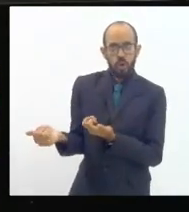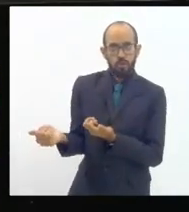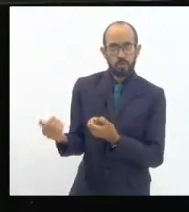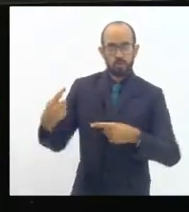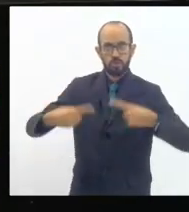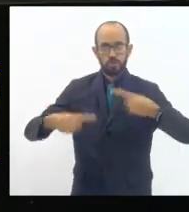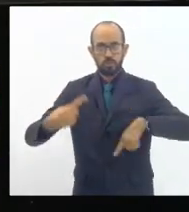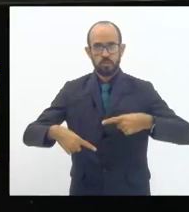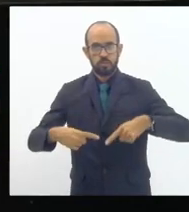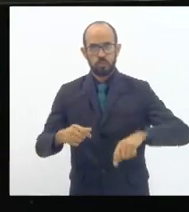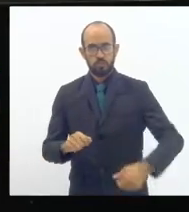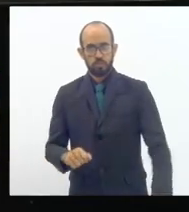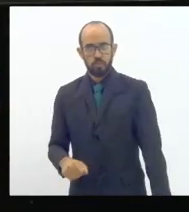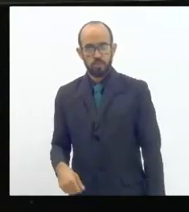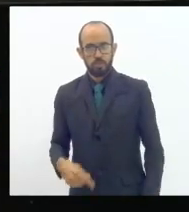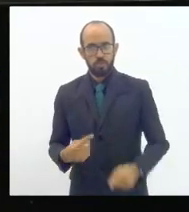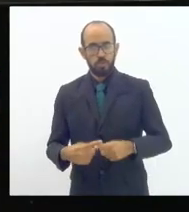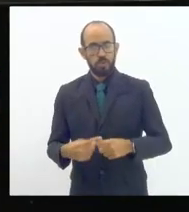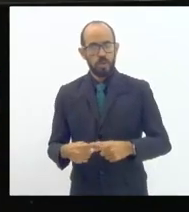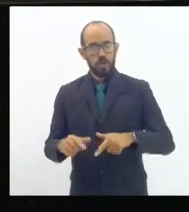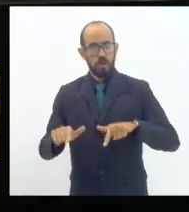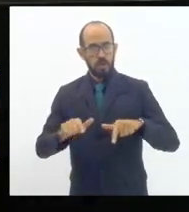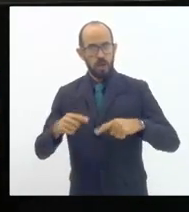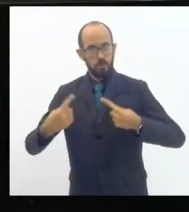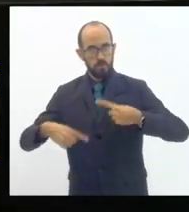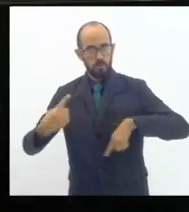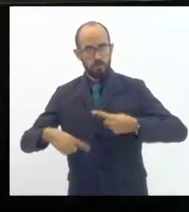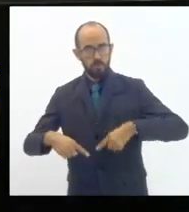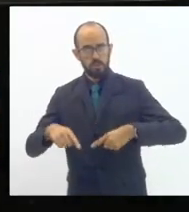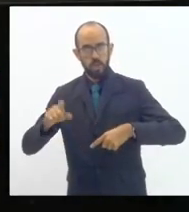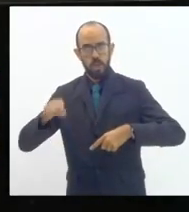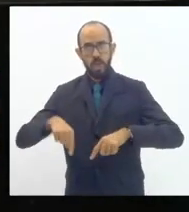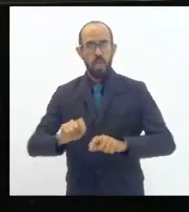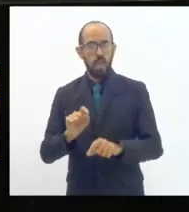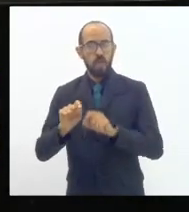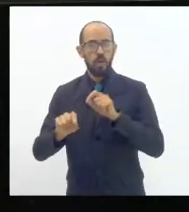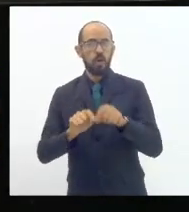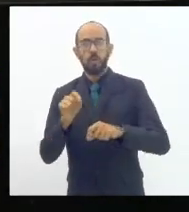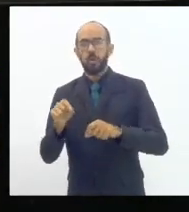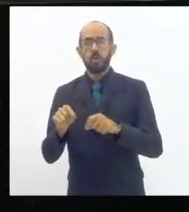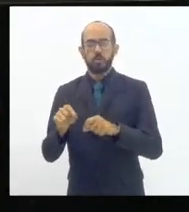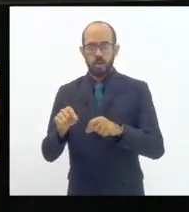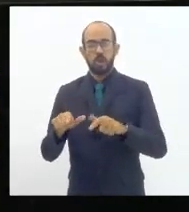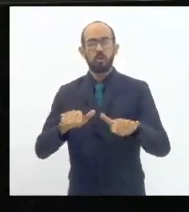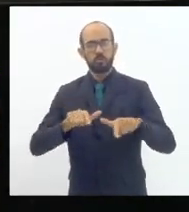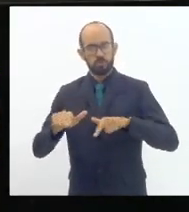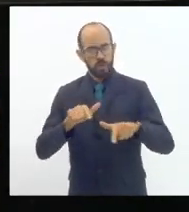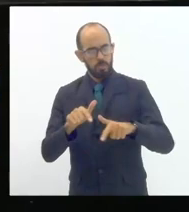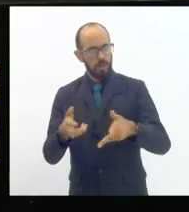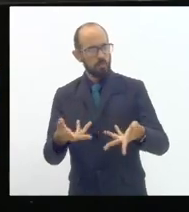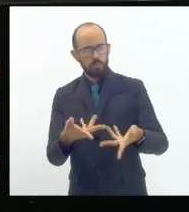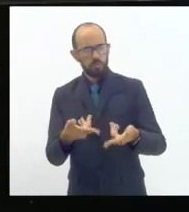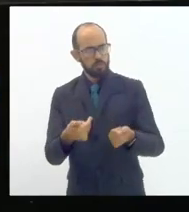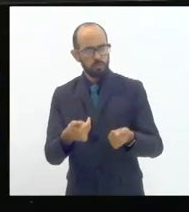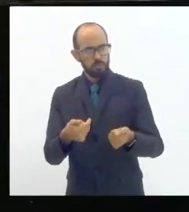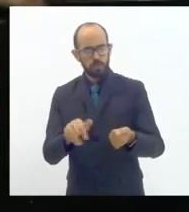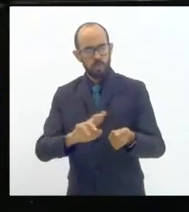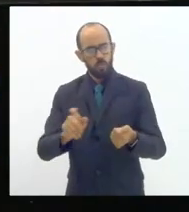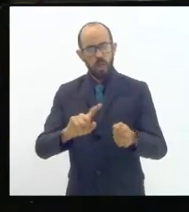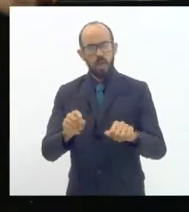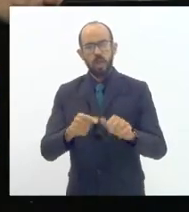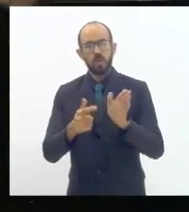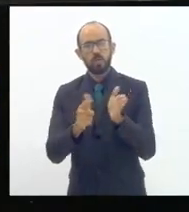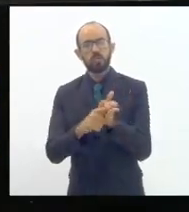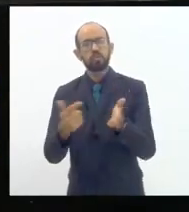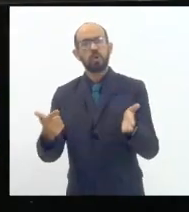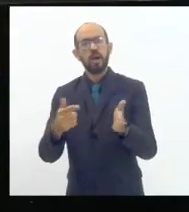política é uma atividade nobre. A política não é isto que tem aparecido nos jornais todos